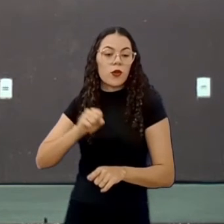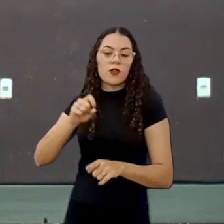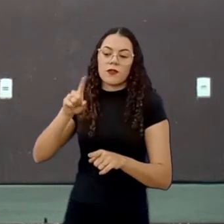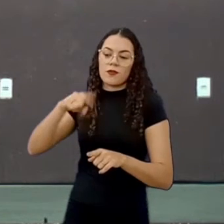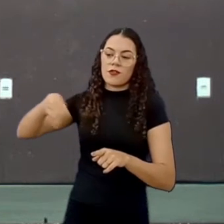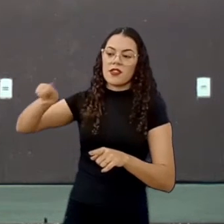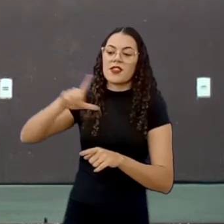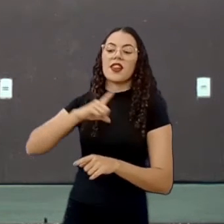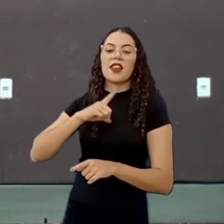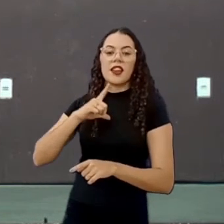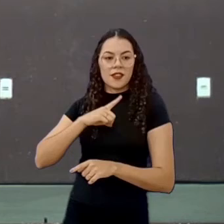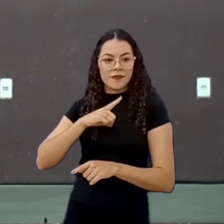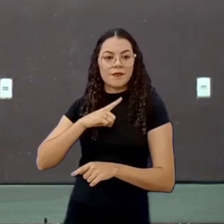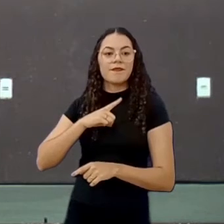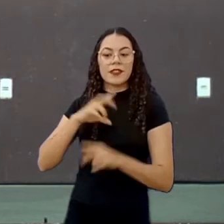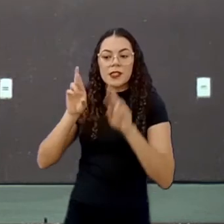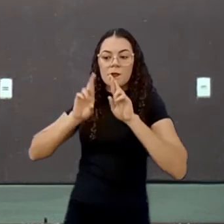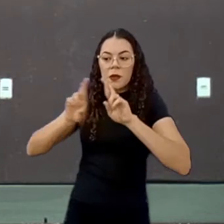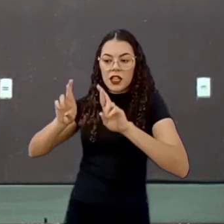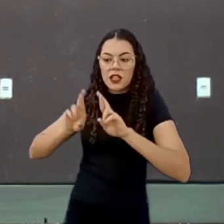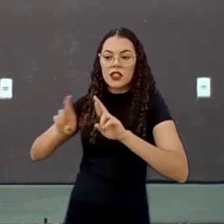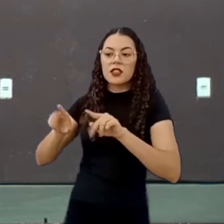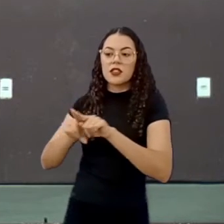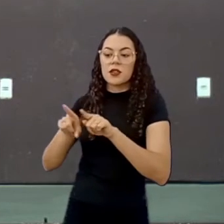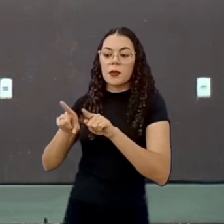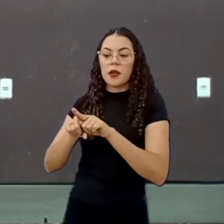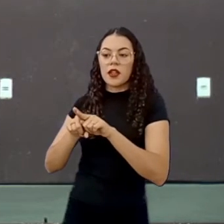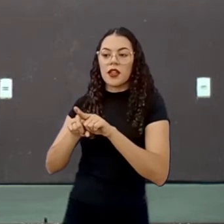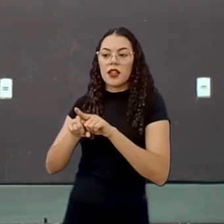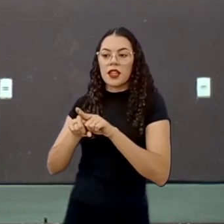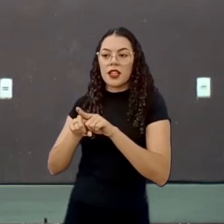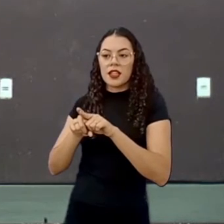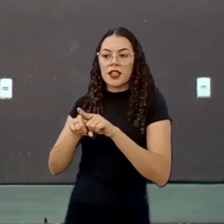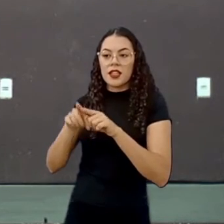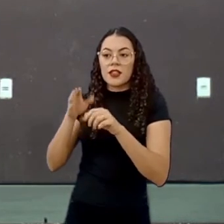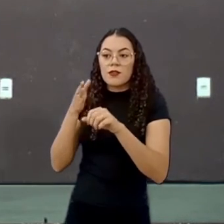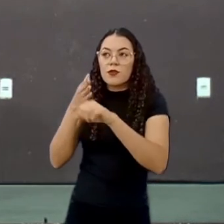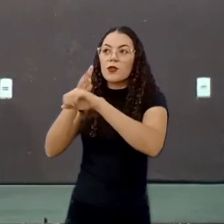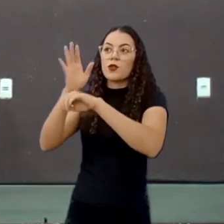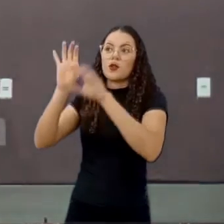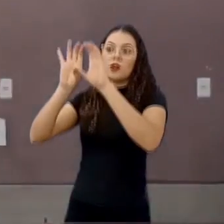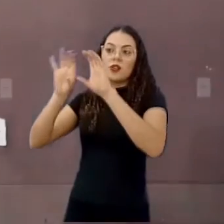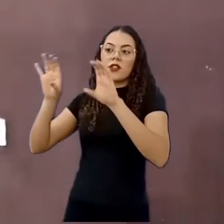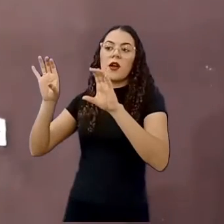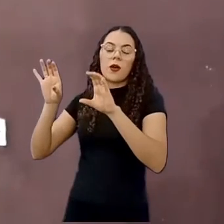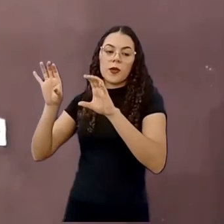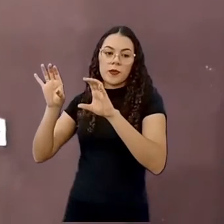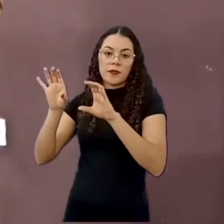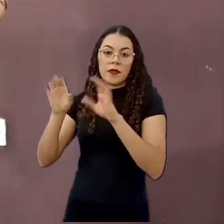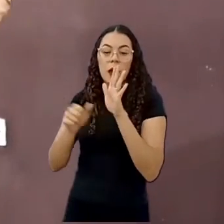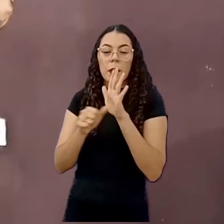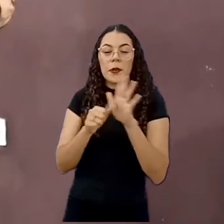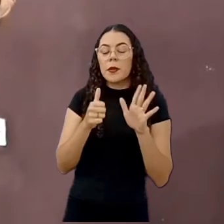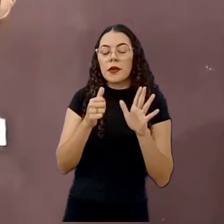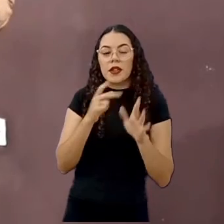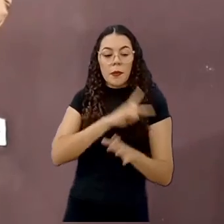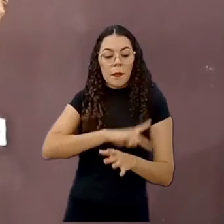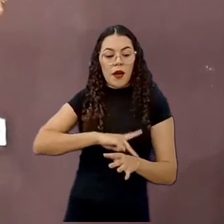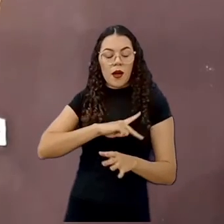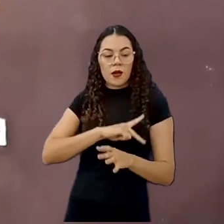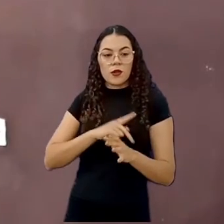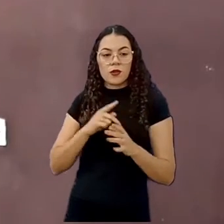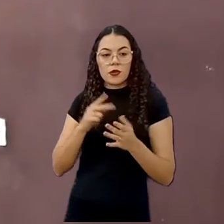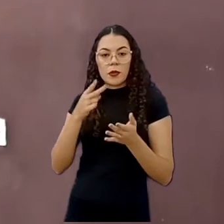santos, por causa da esperança que está guardada para vocês nos céus. A primeira mensagem de Paulo para a